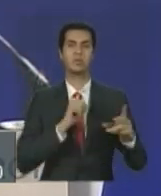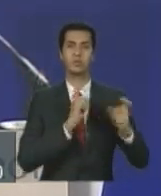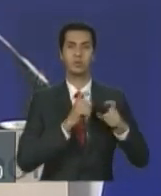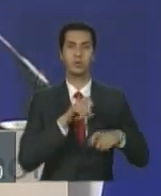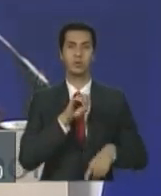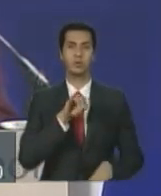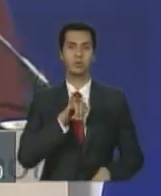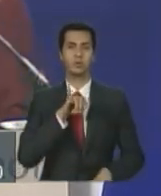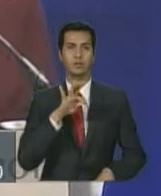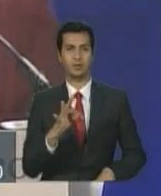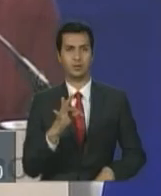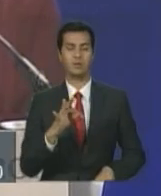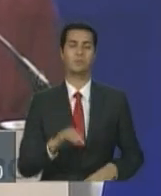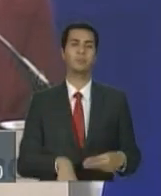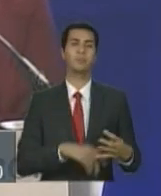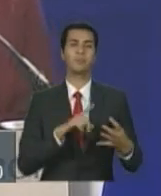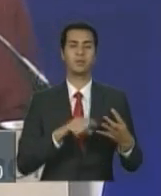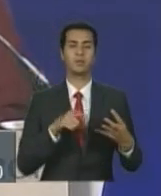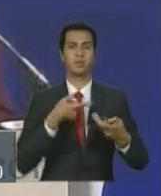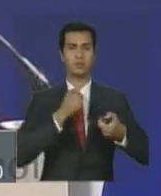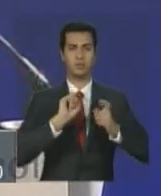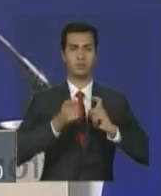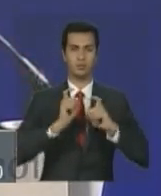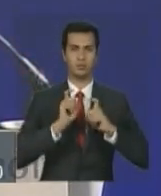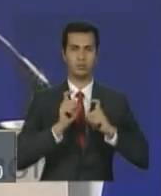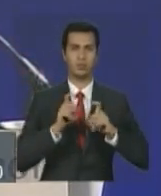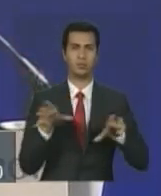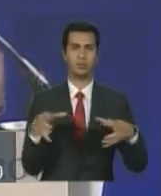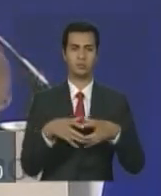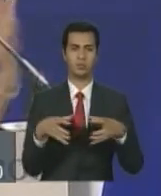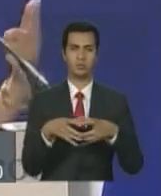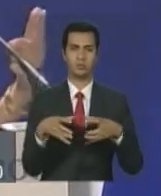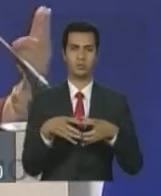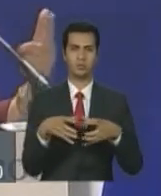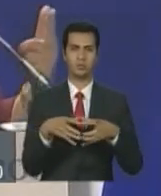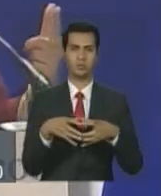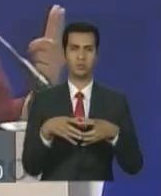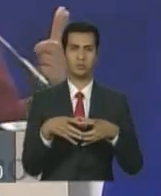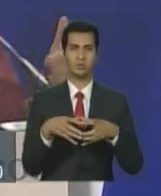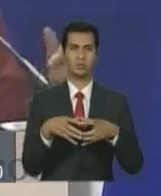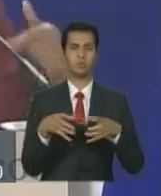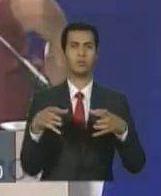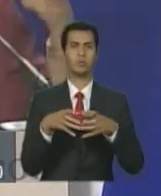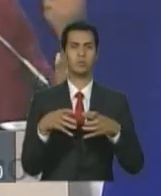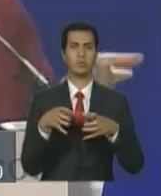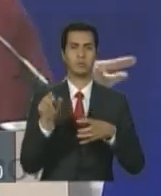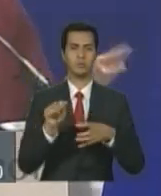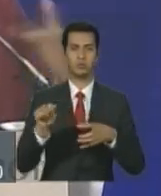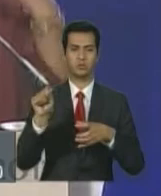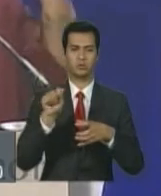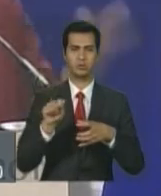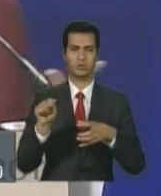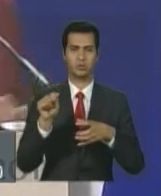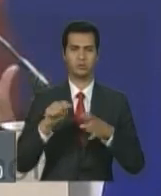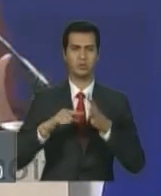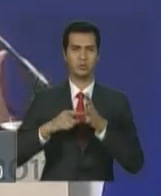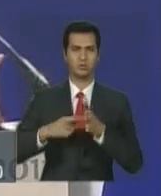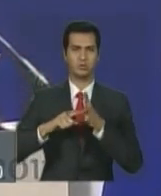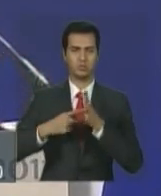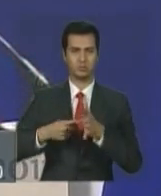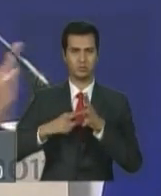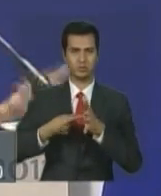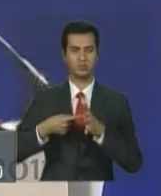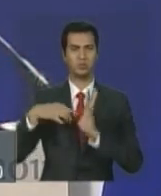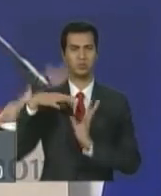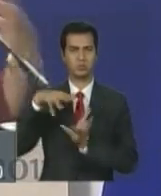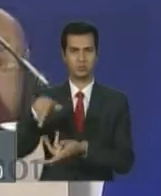uma reunião com o pessoal do chamado, o pessoal das organizações sindicais